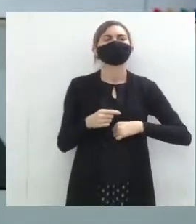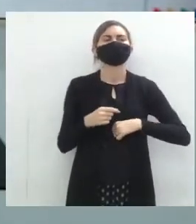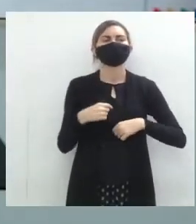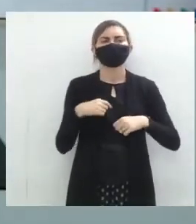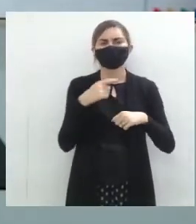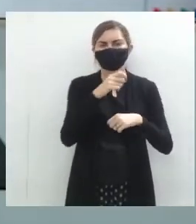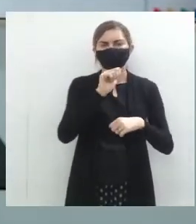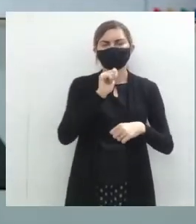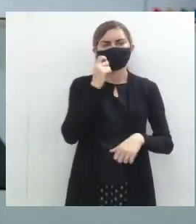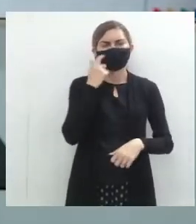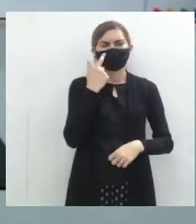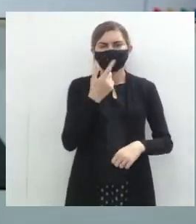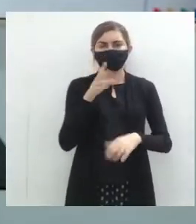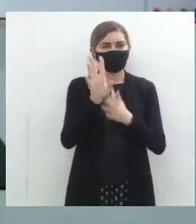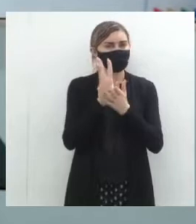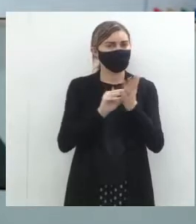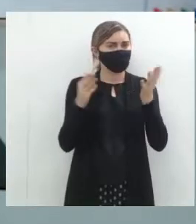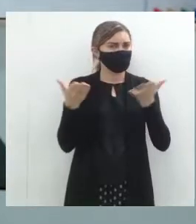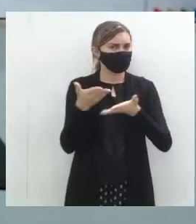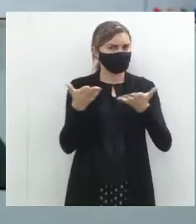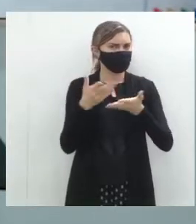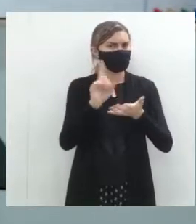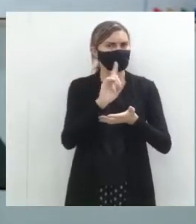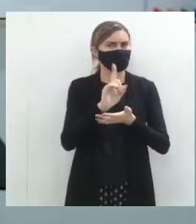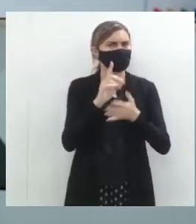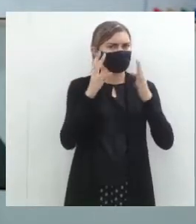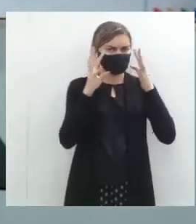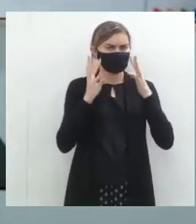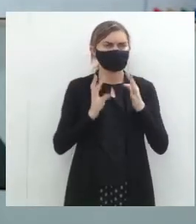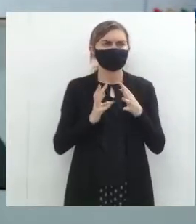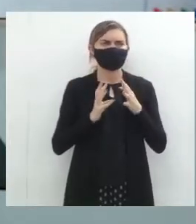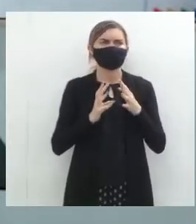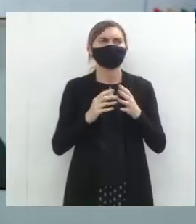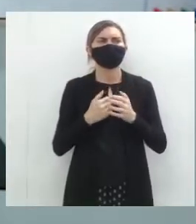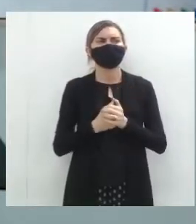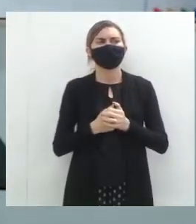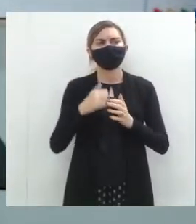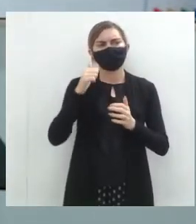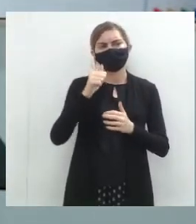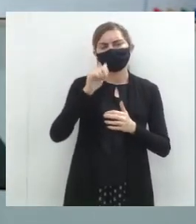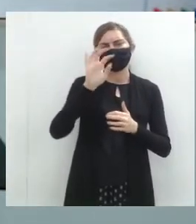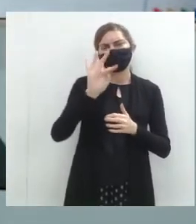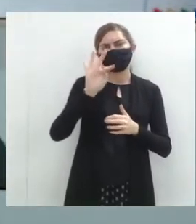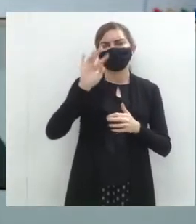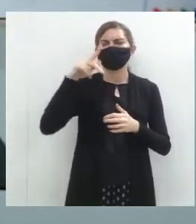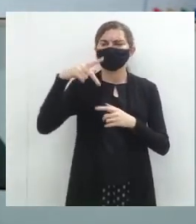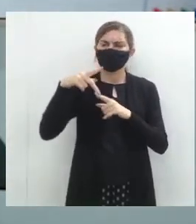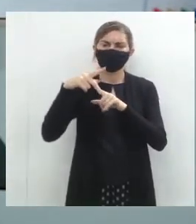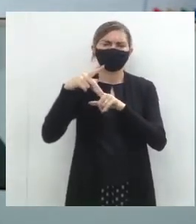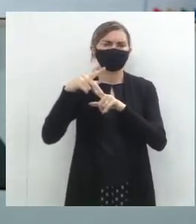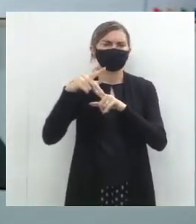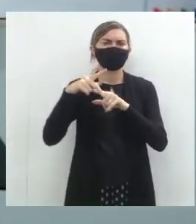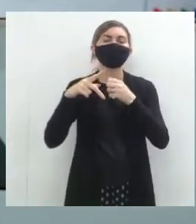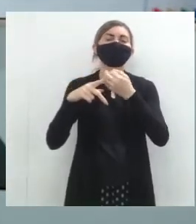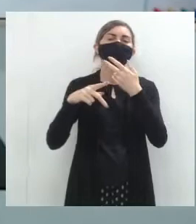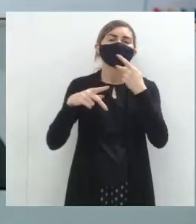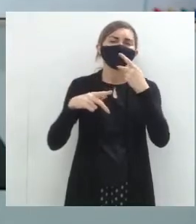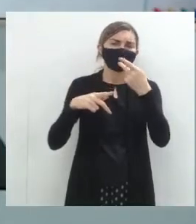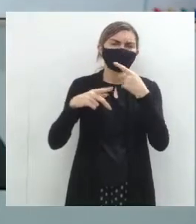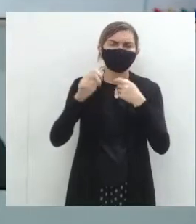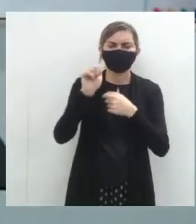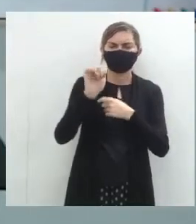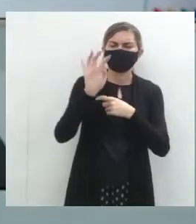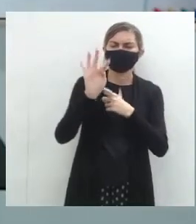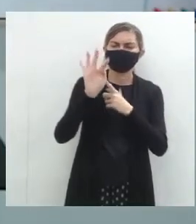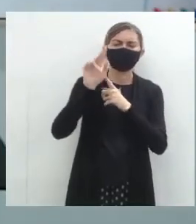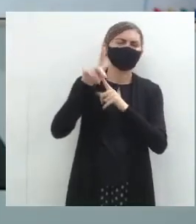do ATP. Não copia nada agora não, viu, menino? Olha pra mim. Participa da formação do ATP. Aí é assim, quando eu digo